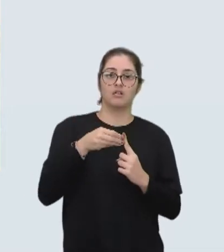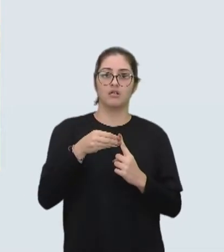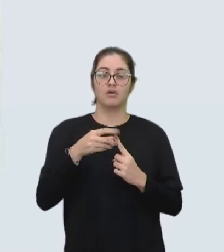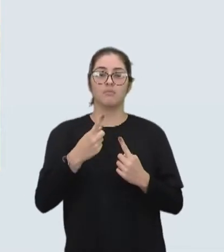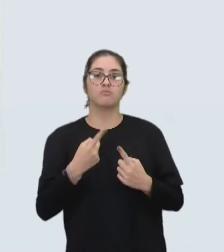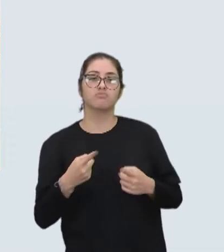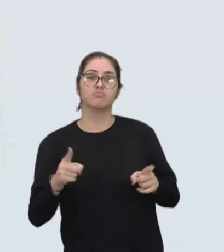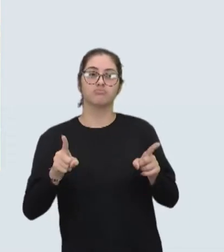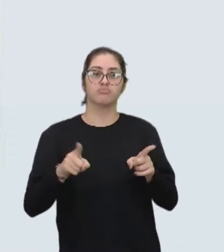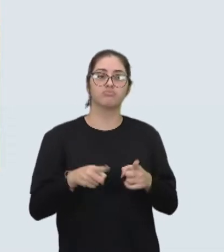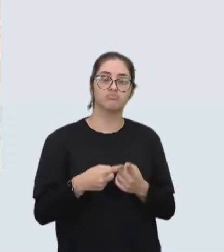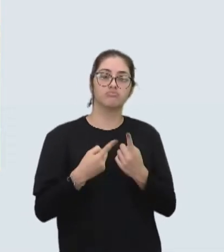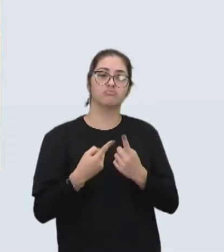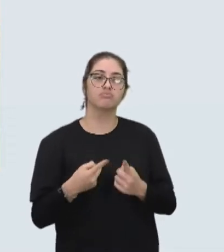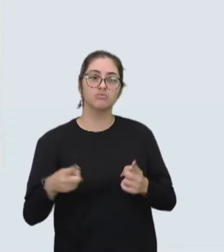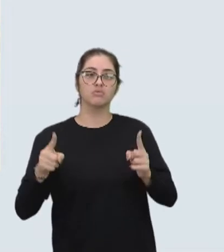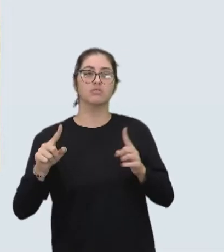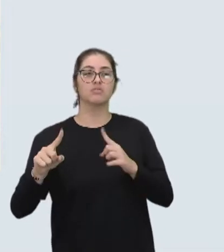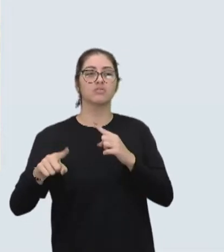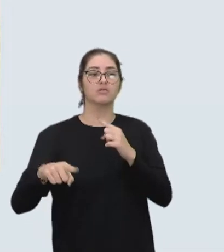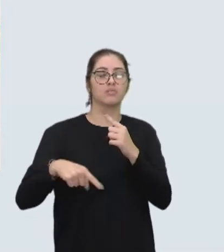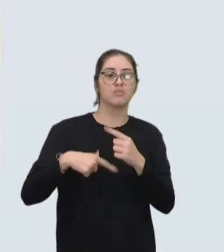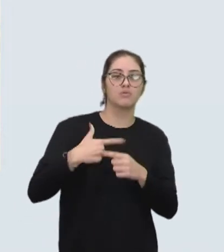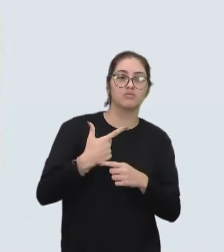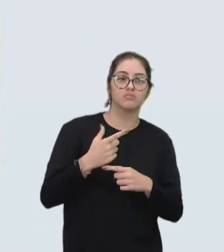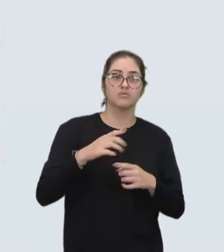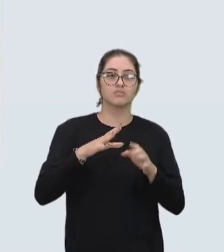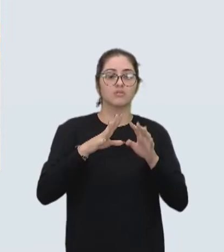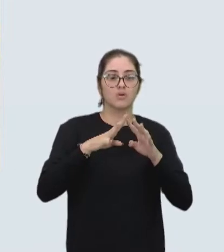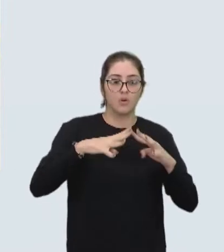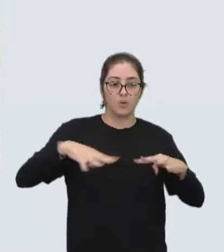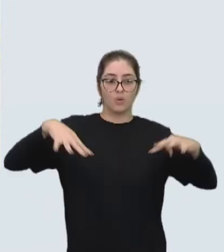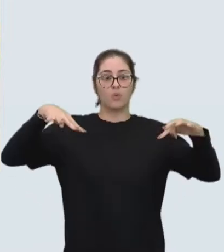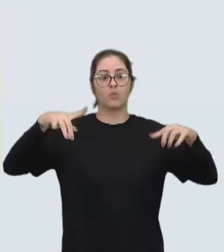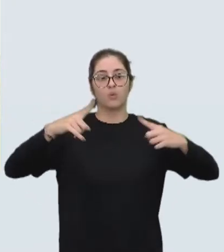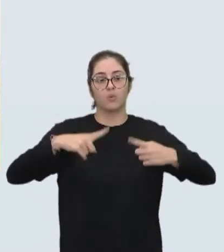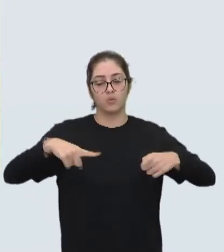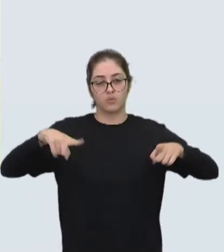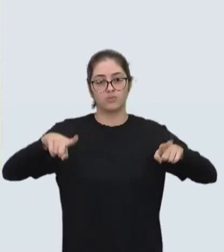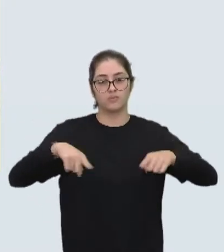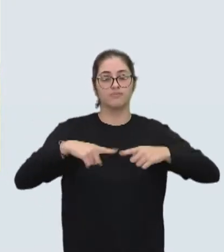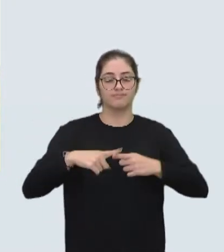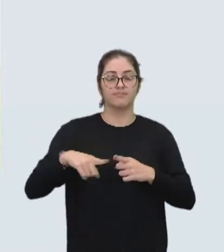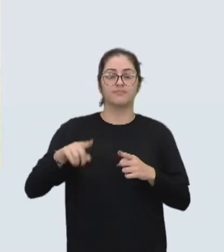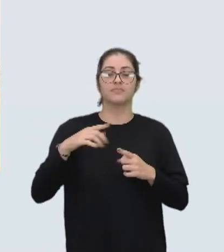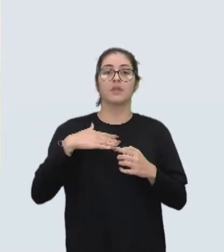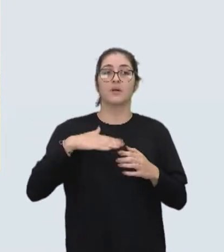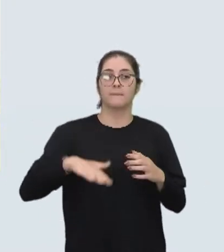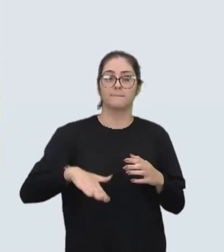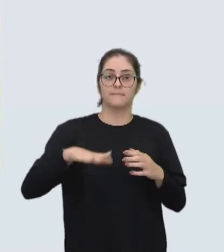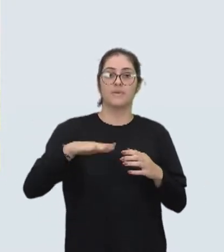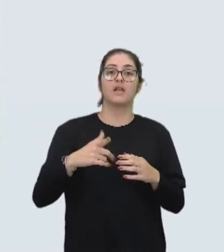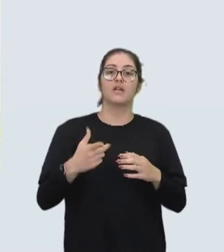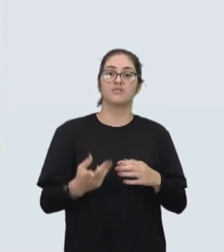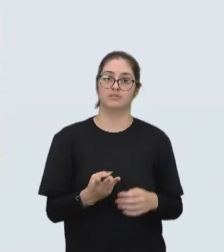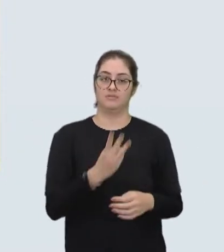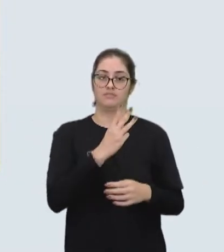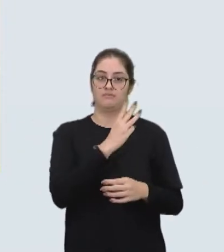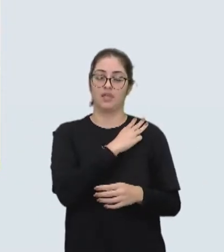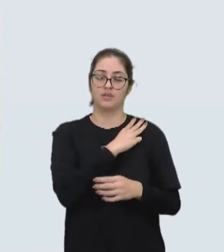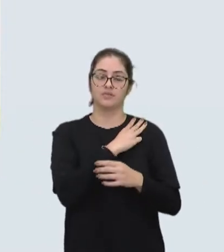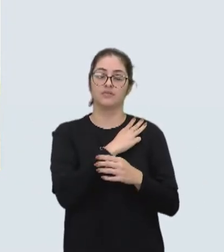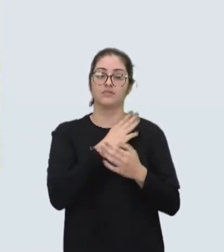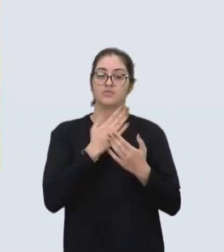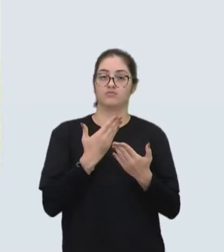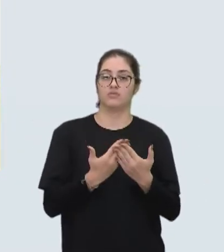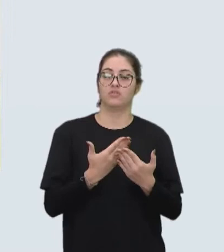música, depois participando em corais, isso quando eu era criança. No ensino médio, na escola,